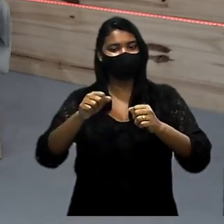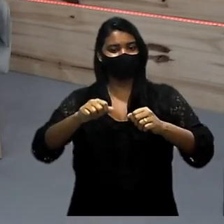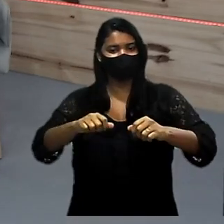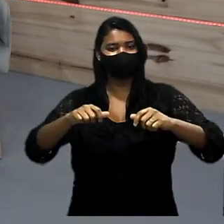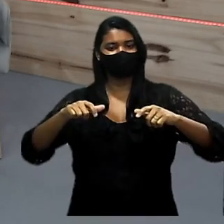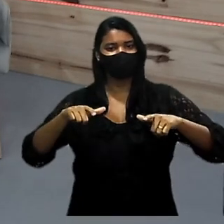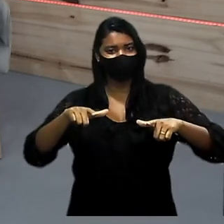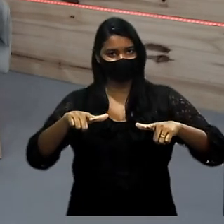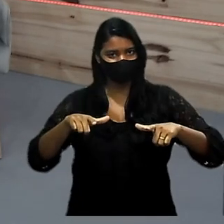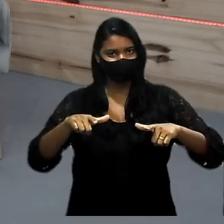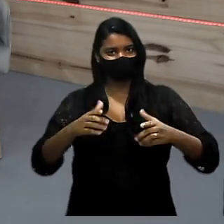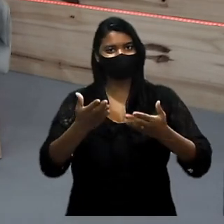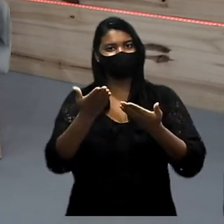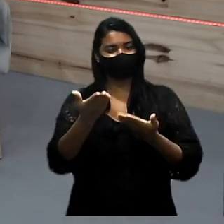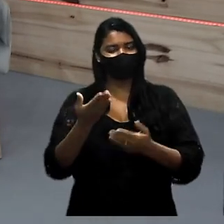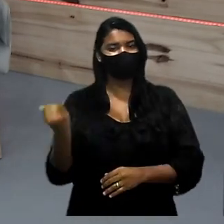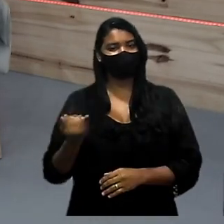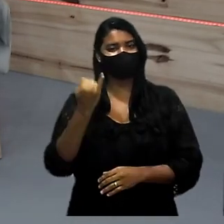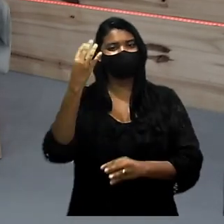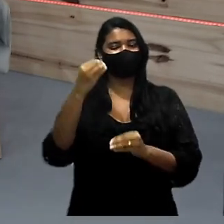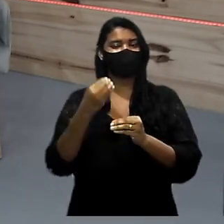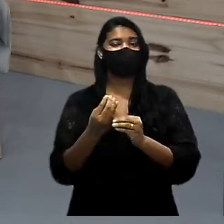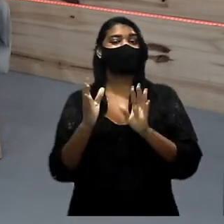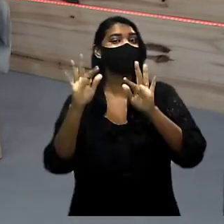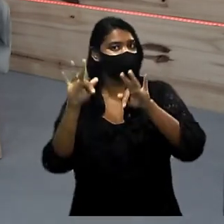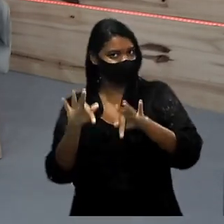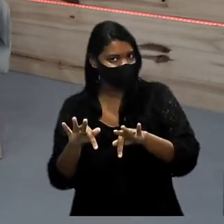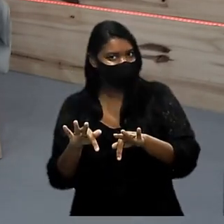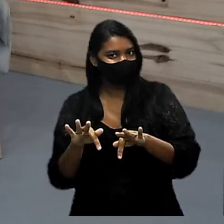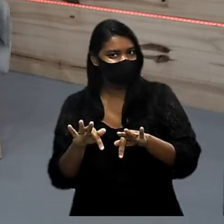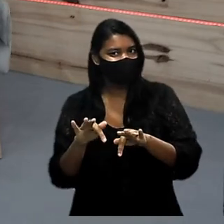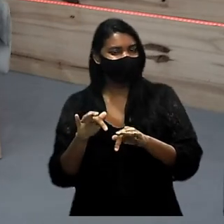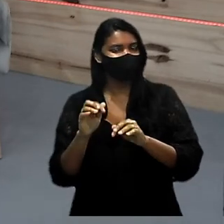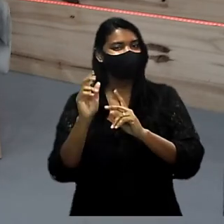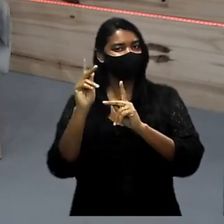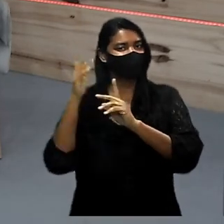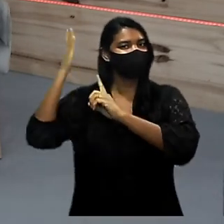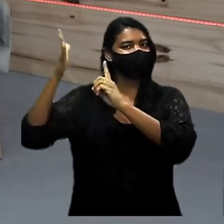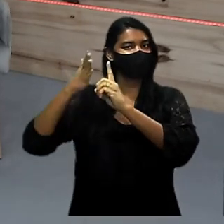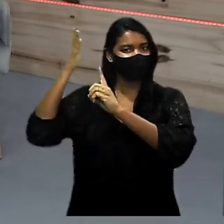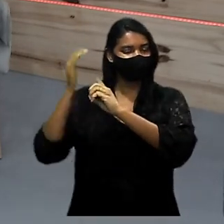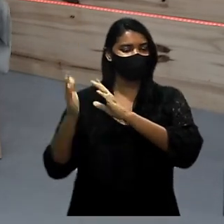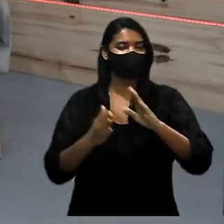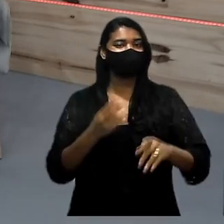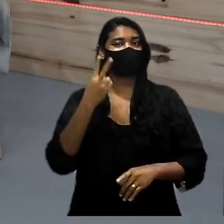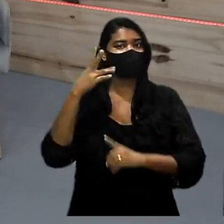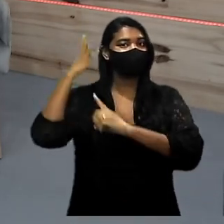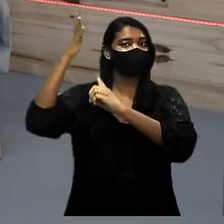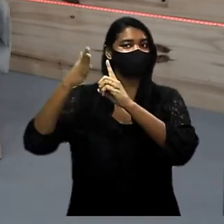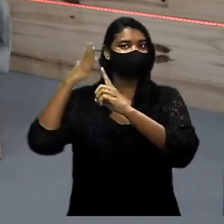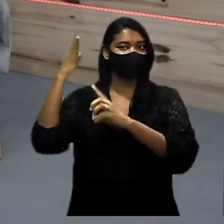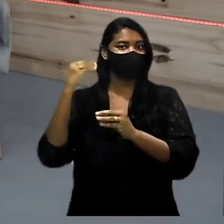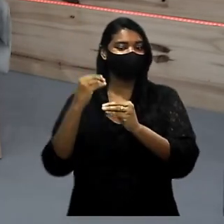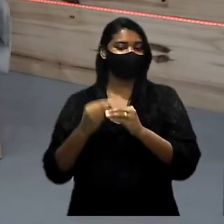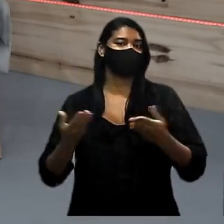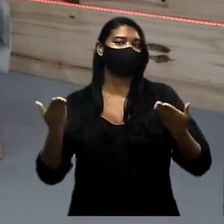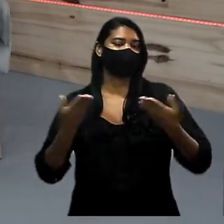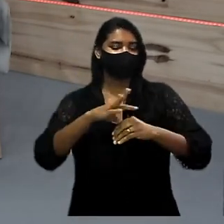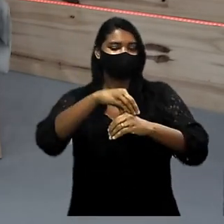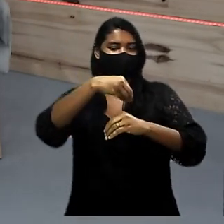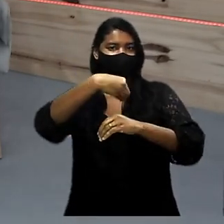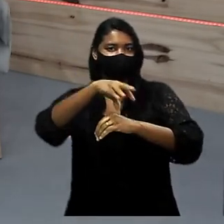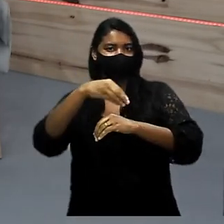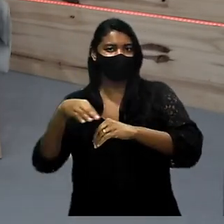certificação, o seu certificado, é importante que você fique até o finalzinho conosco, tá bom? Vê aí as duas palestras, no finalzinho estaremos